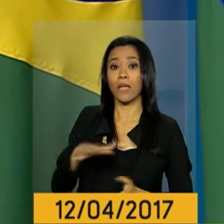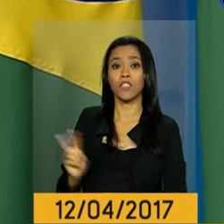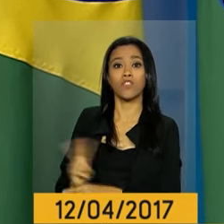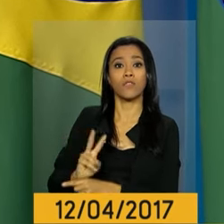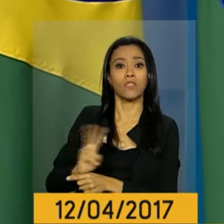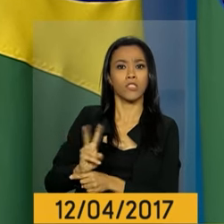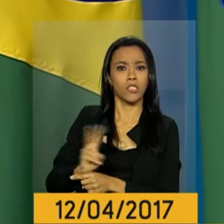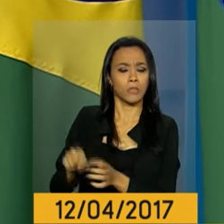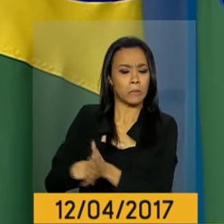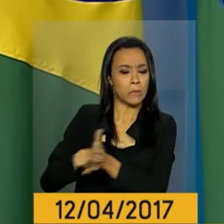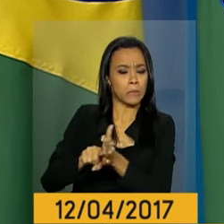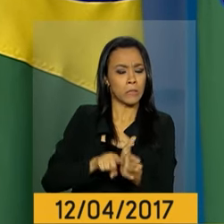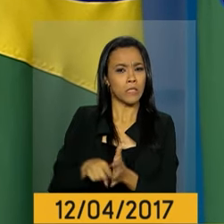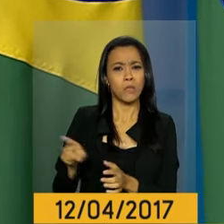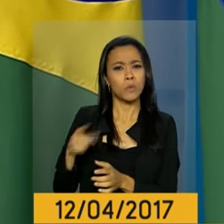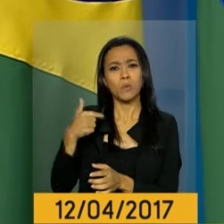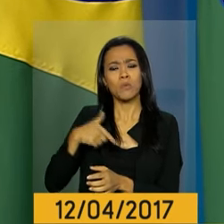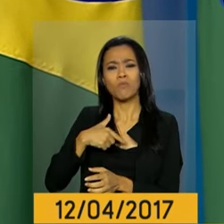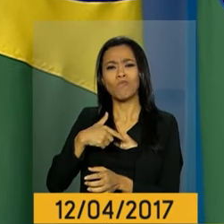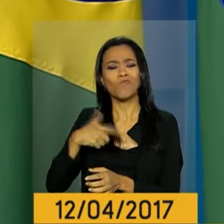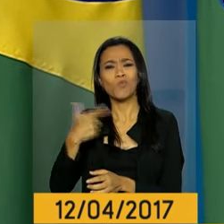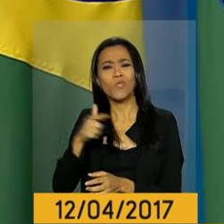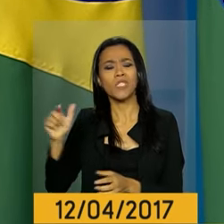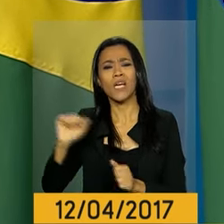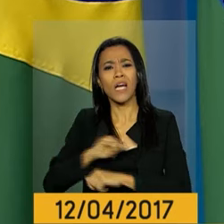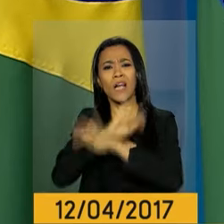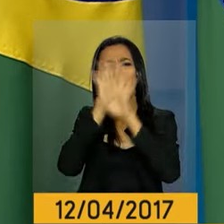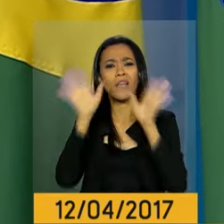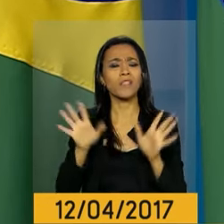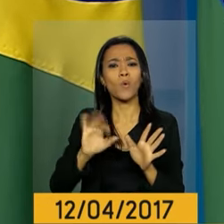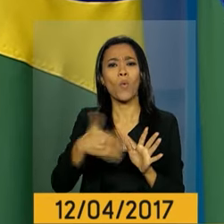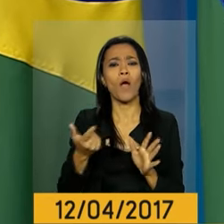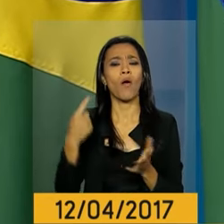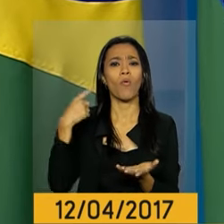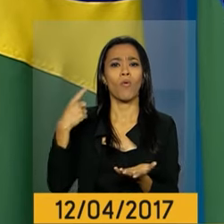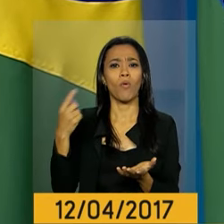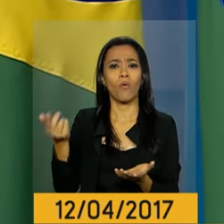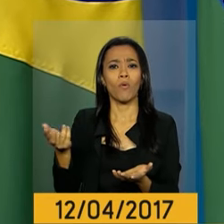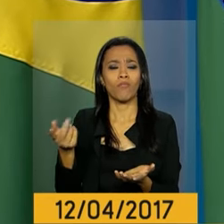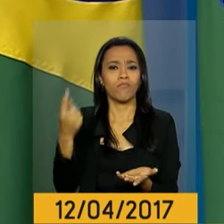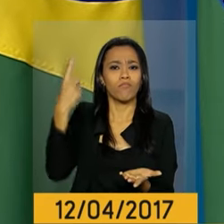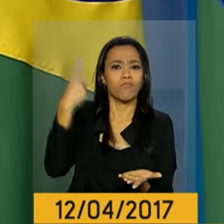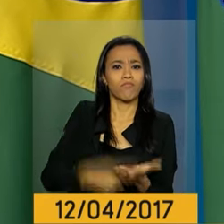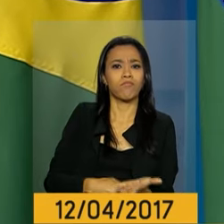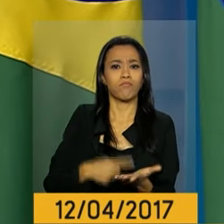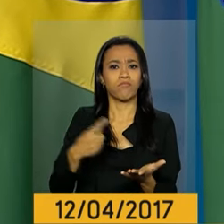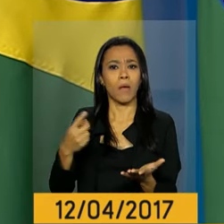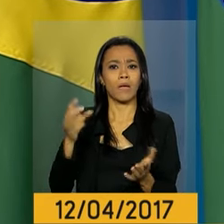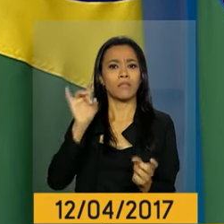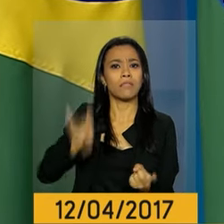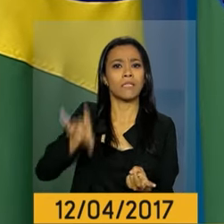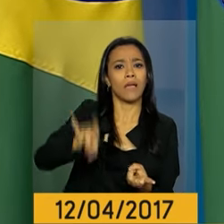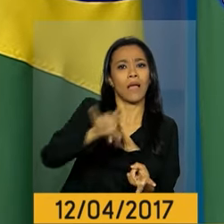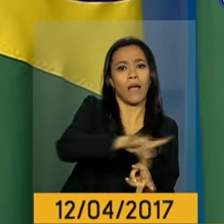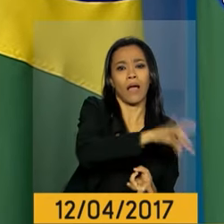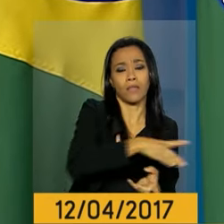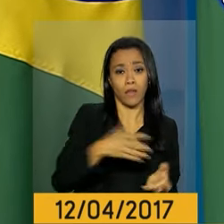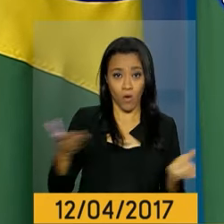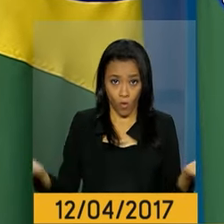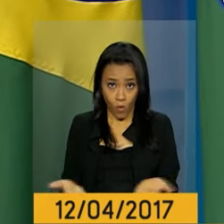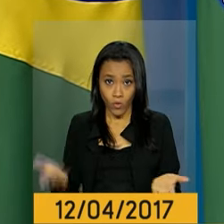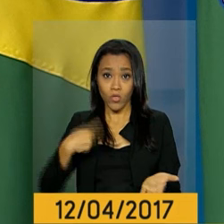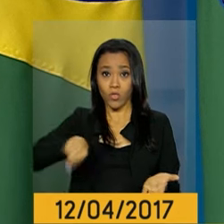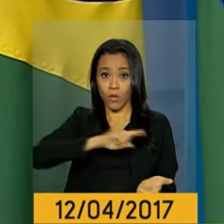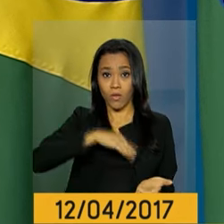tinham clareza quanto à atribuição de cada uma resultado disso todos conhecemos as entes